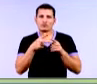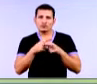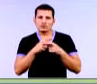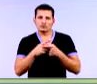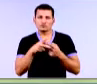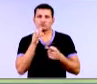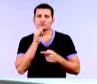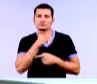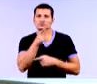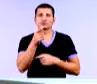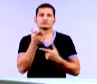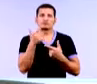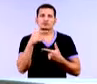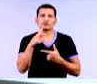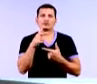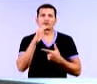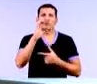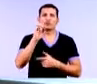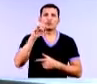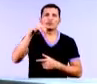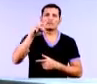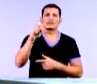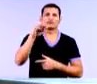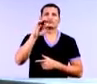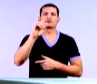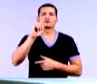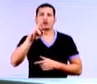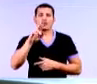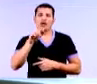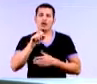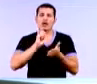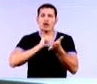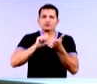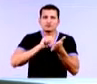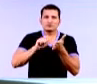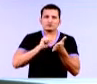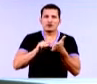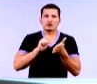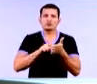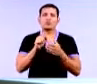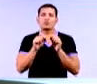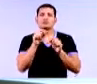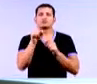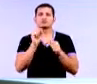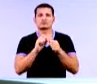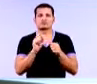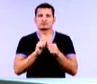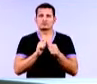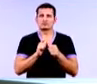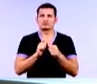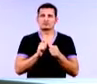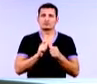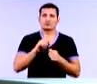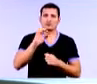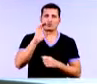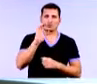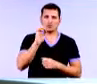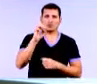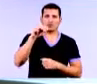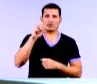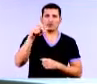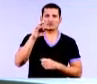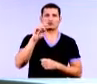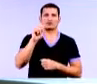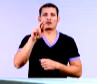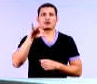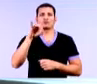comentou o código? O que é o comentar? É anotar, realmente, anotar o que é que você fez. Esse comentário ele vai servir para